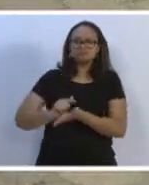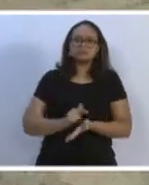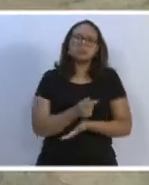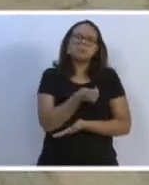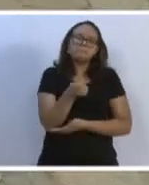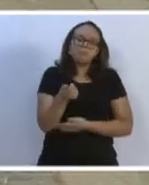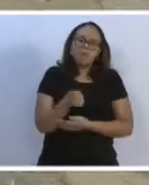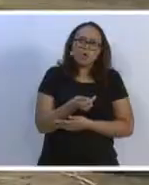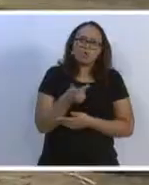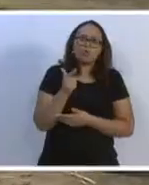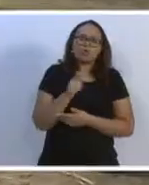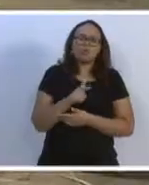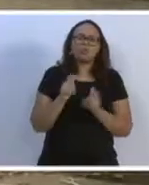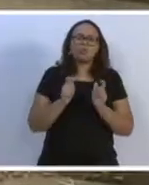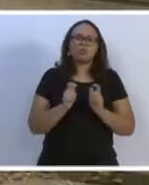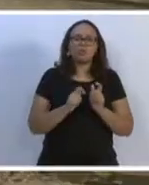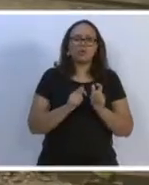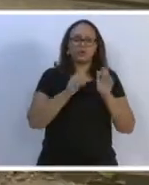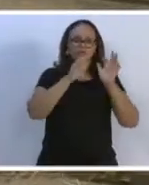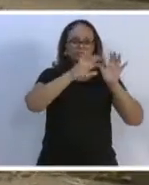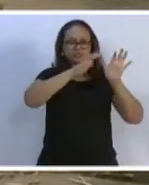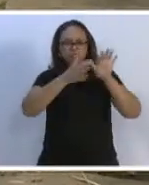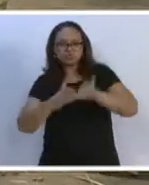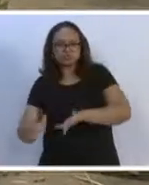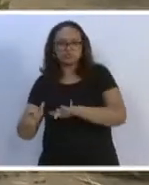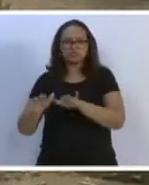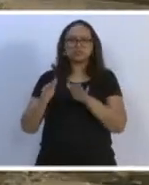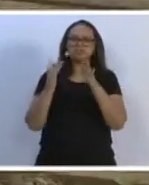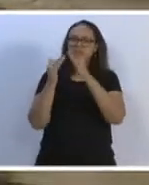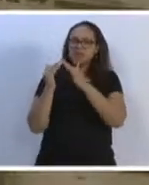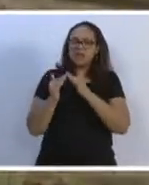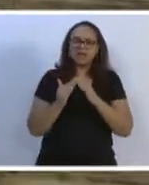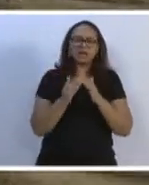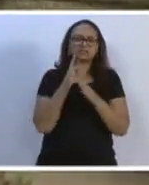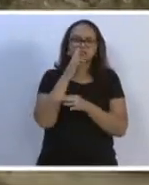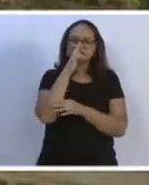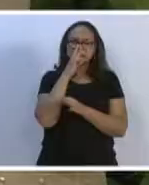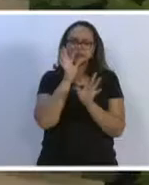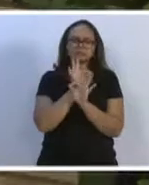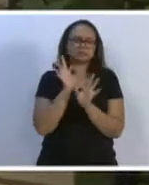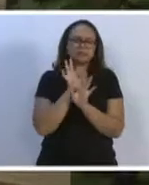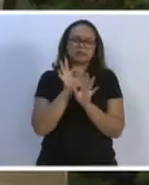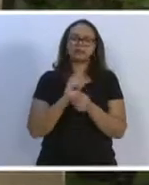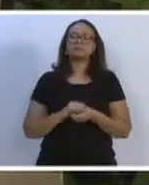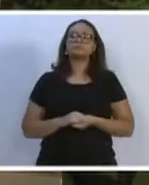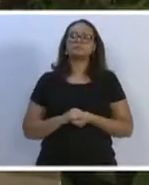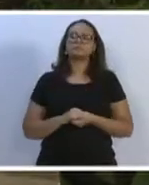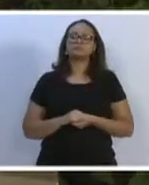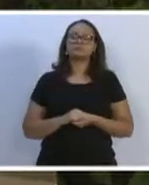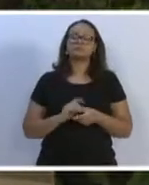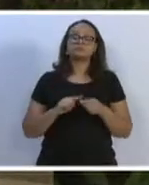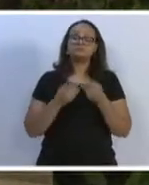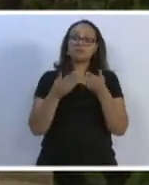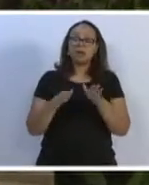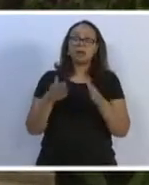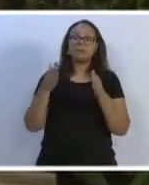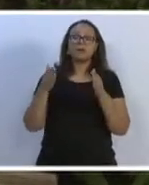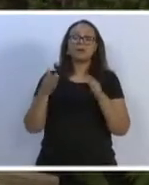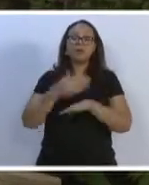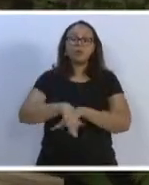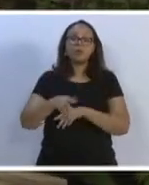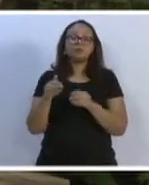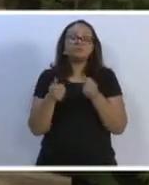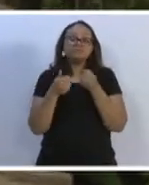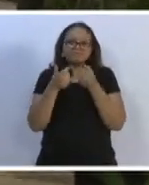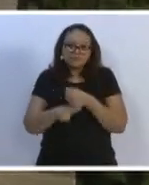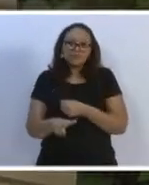onde houve deslizamento, onde, por sinal, não há casas, residências que possam vir a ficar em risco por isso. A reabertura dessa rua pode sim ajudar e muito no